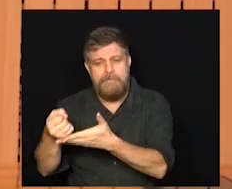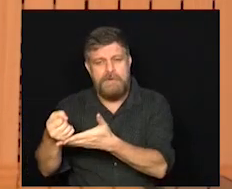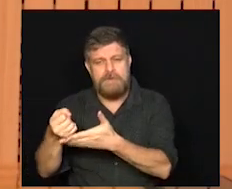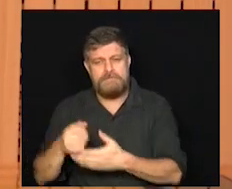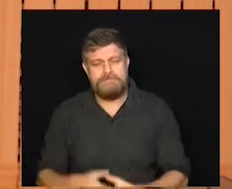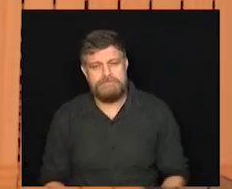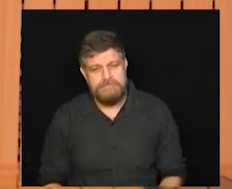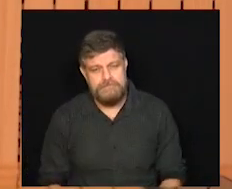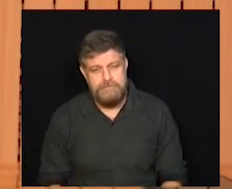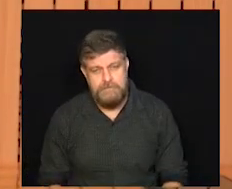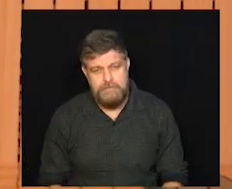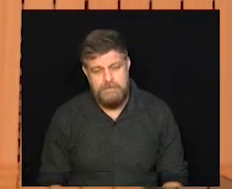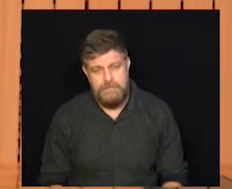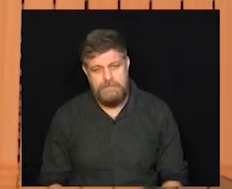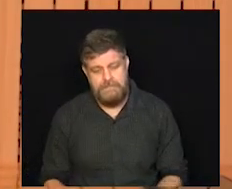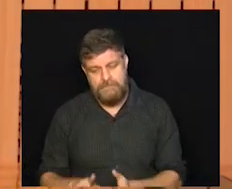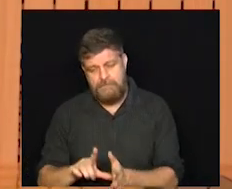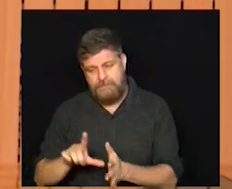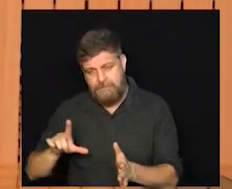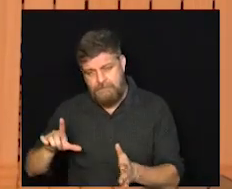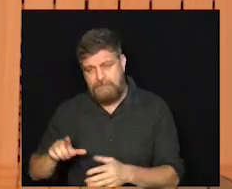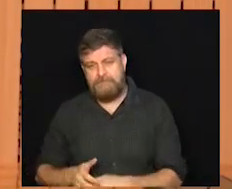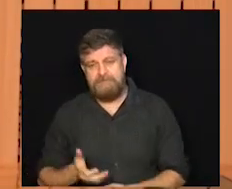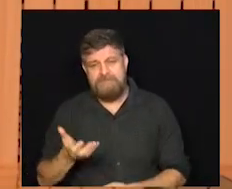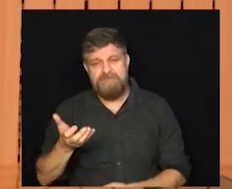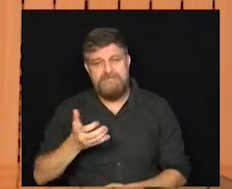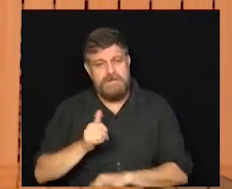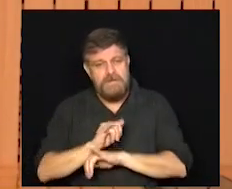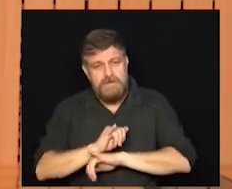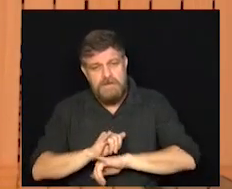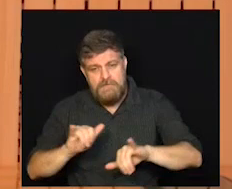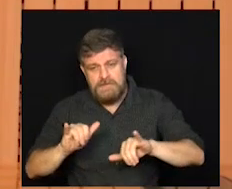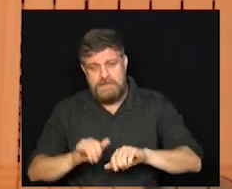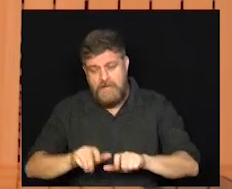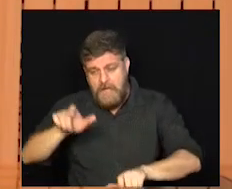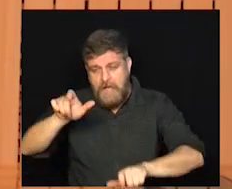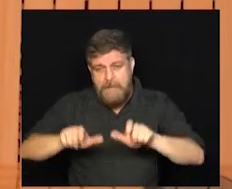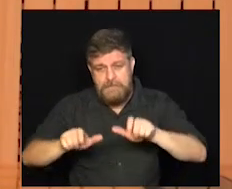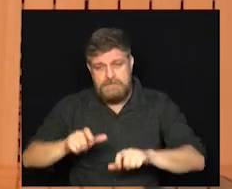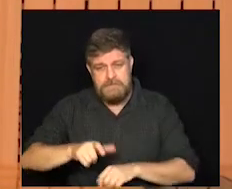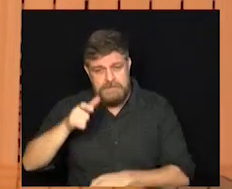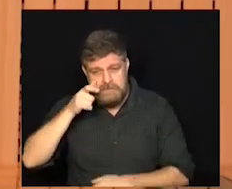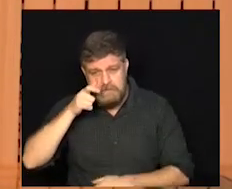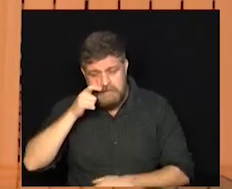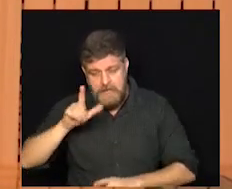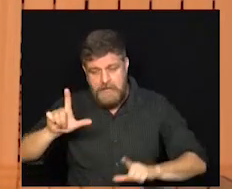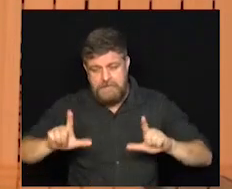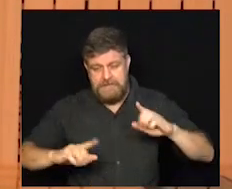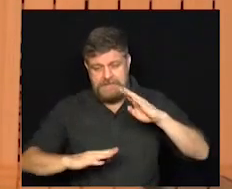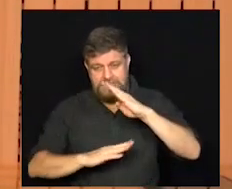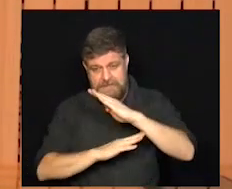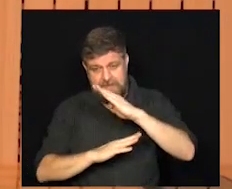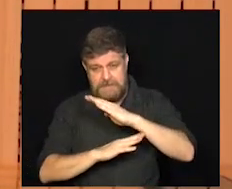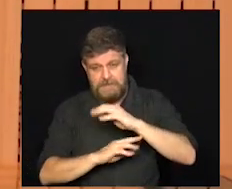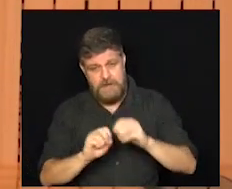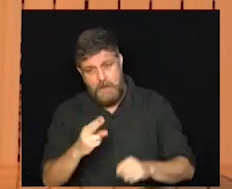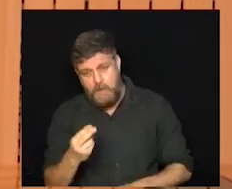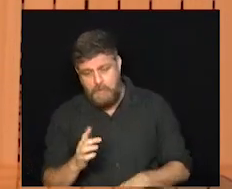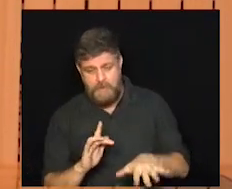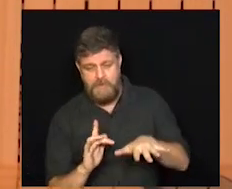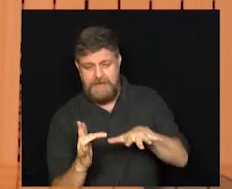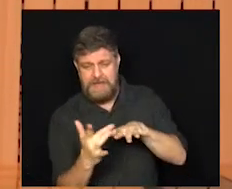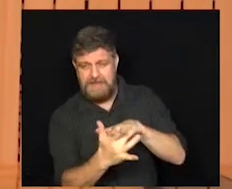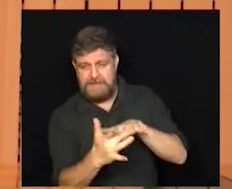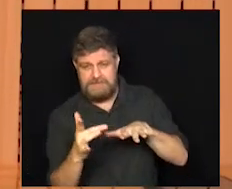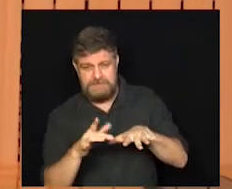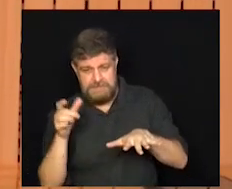Quero, antes de dar sequência aqui, anunciar que você que está nos assistindo pela TV Câmara ou está nos acompanhando aí pela